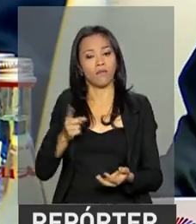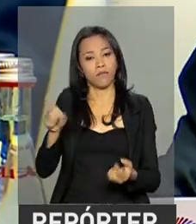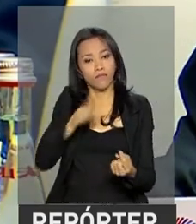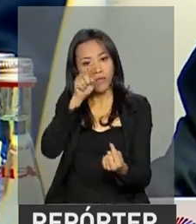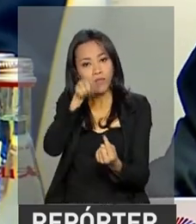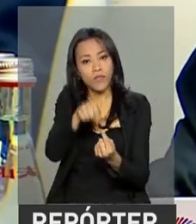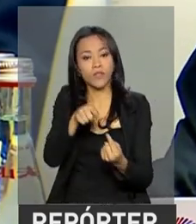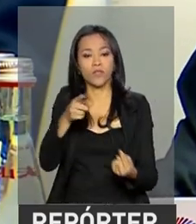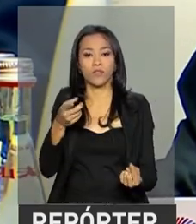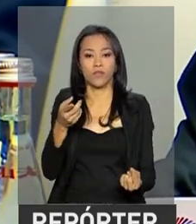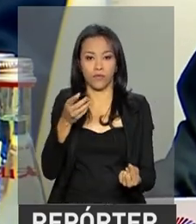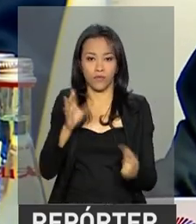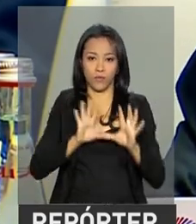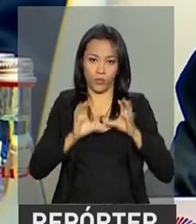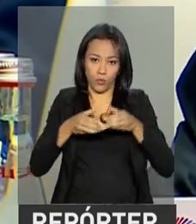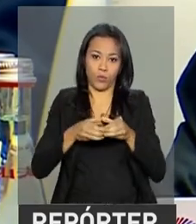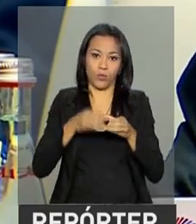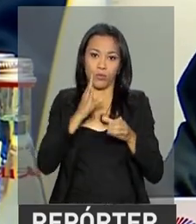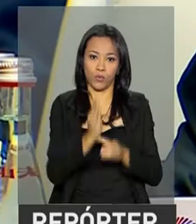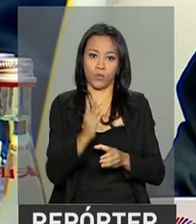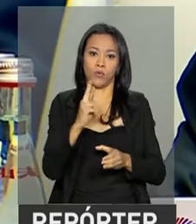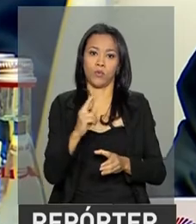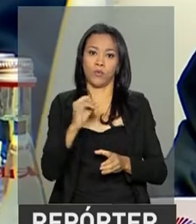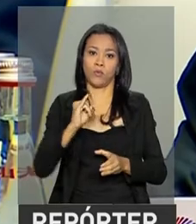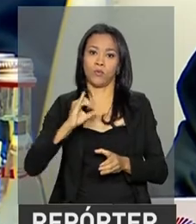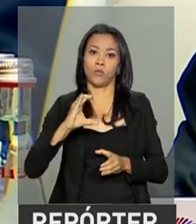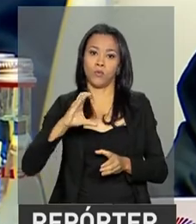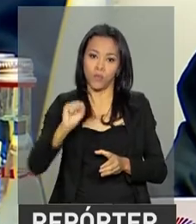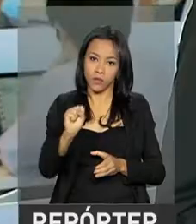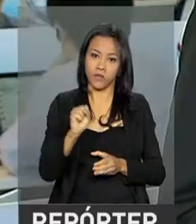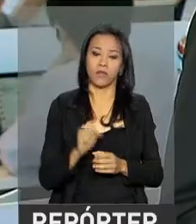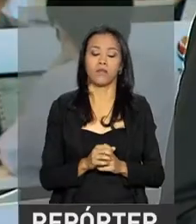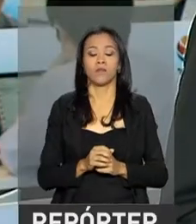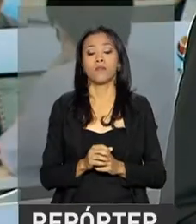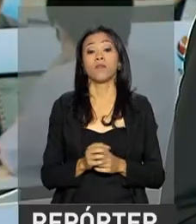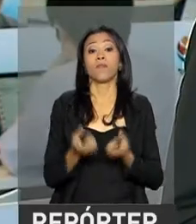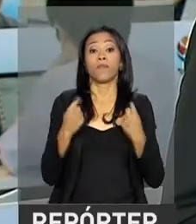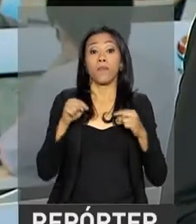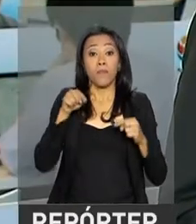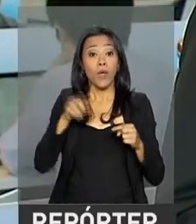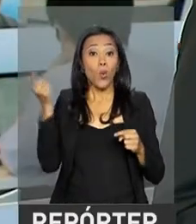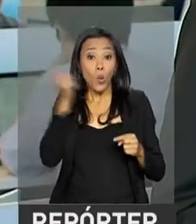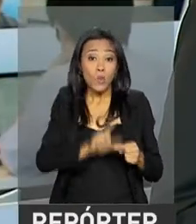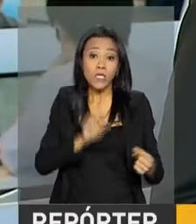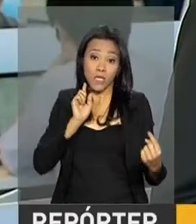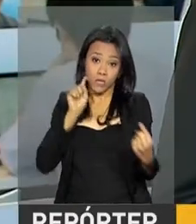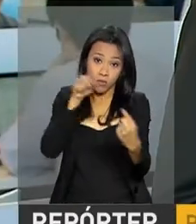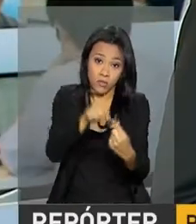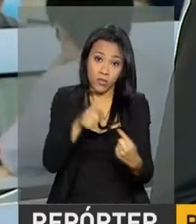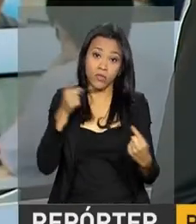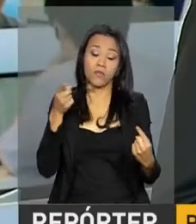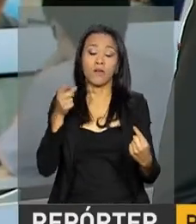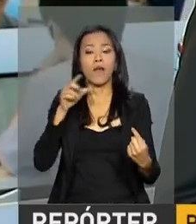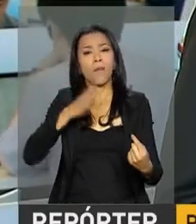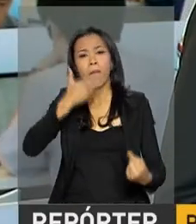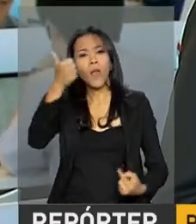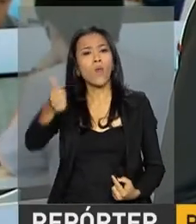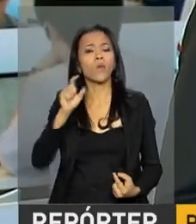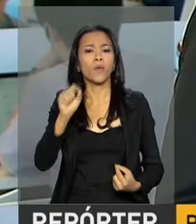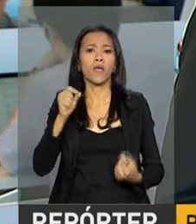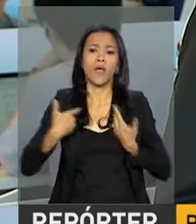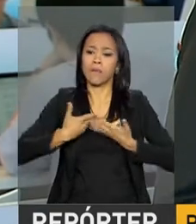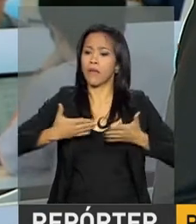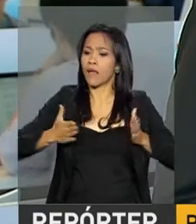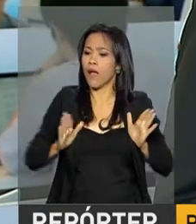objetivo último do BRICS: compartilhar desenvolvimento. E para que esta meta seja alcançada, nada melhor do que ampliar